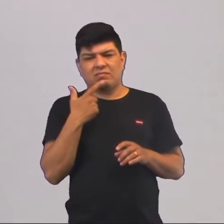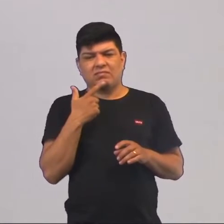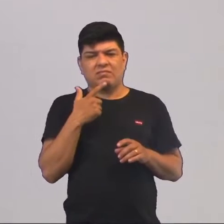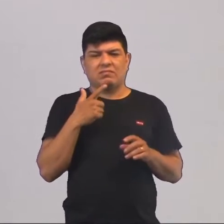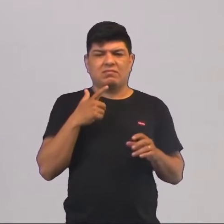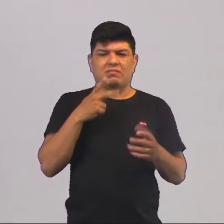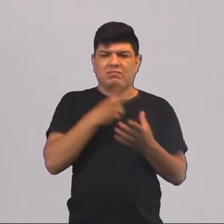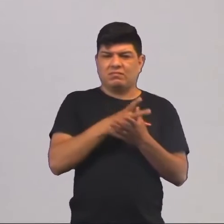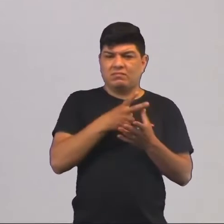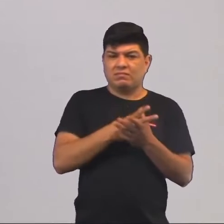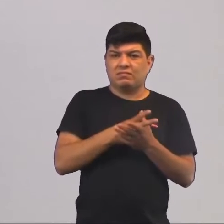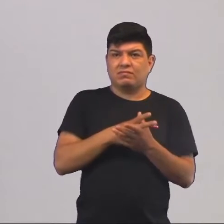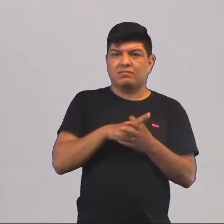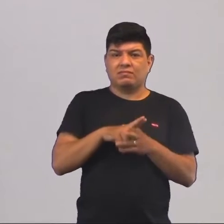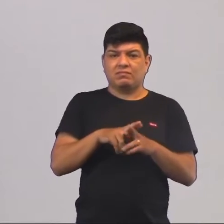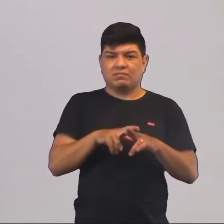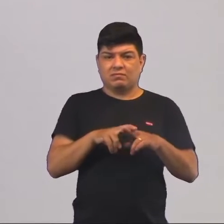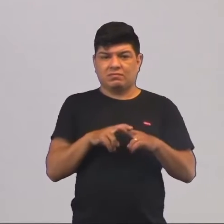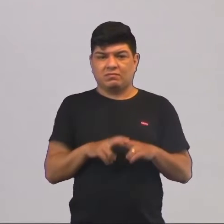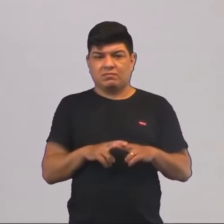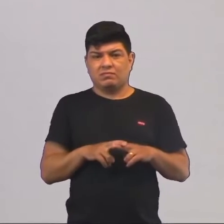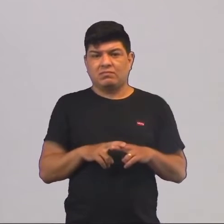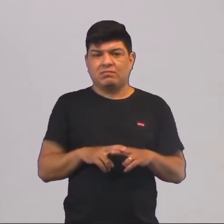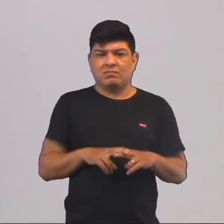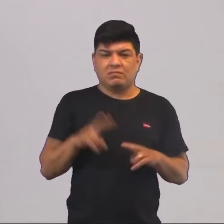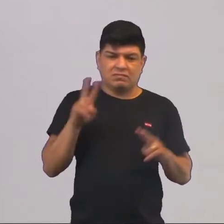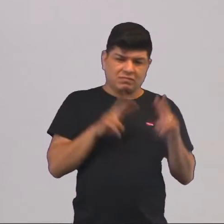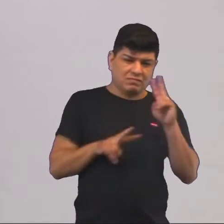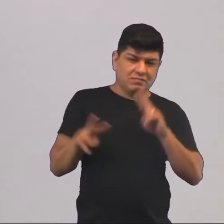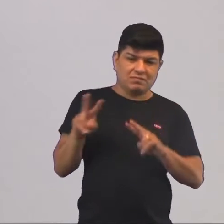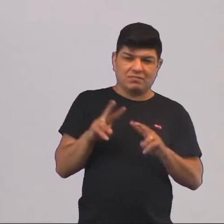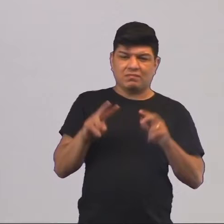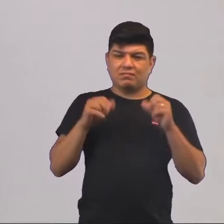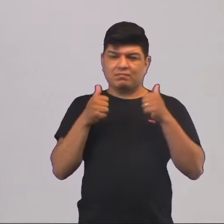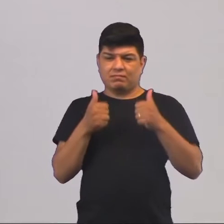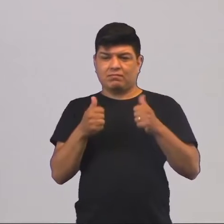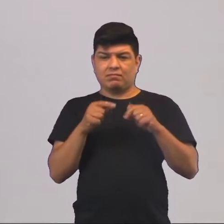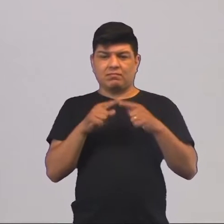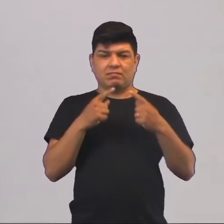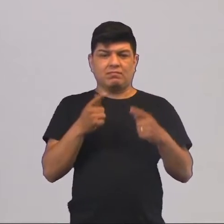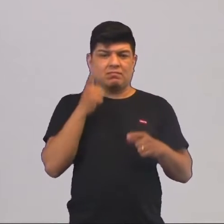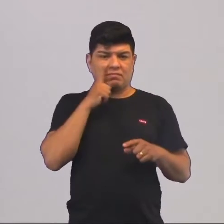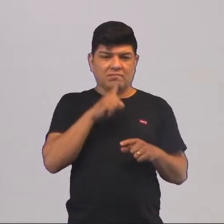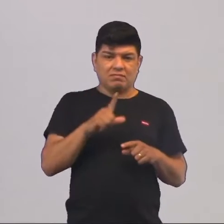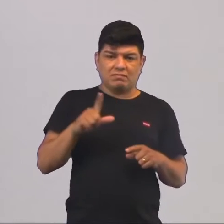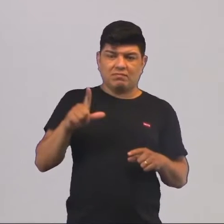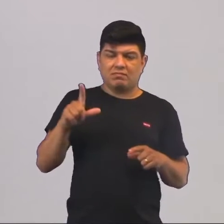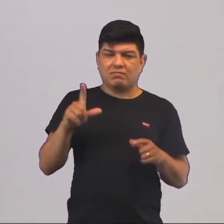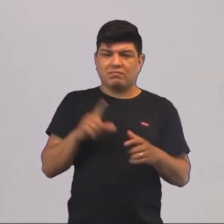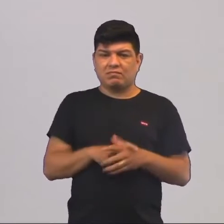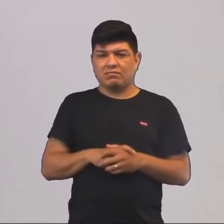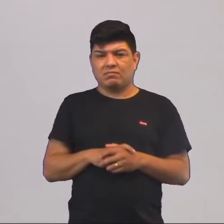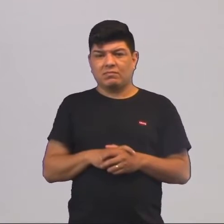tempo todo, né? O visual tá show, mas você não consegue